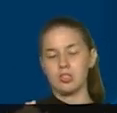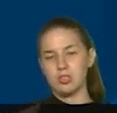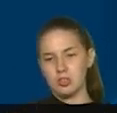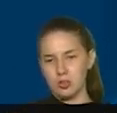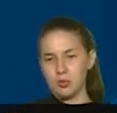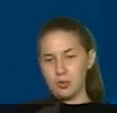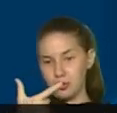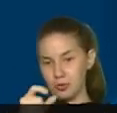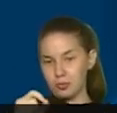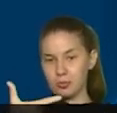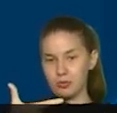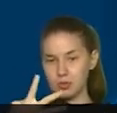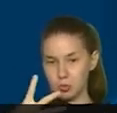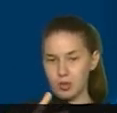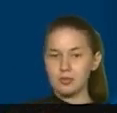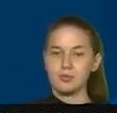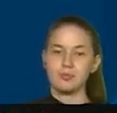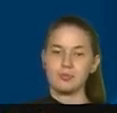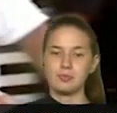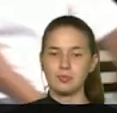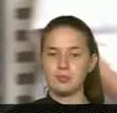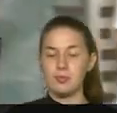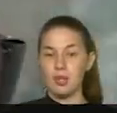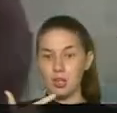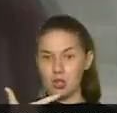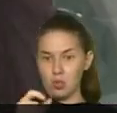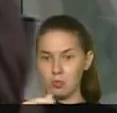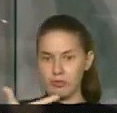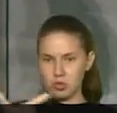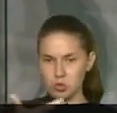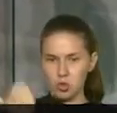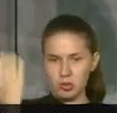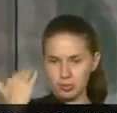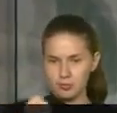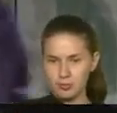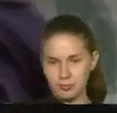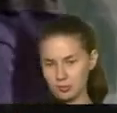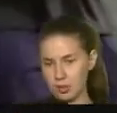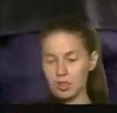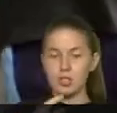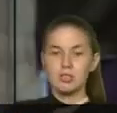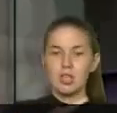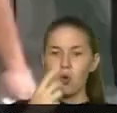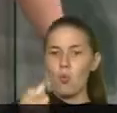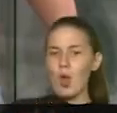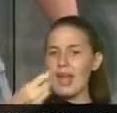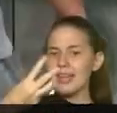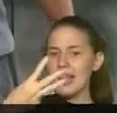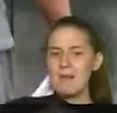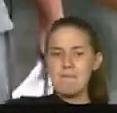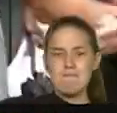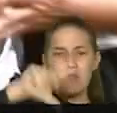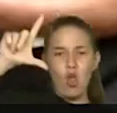16 de janeiro de 2024. Em 2022, o Enem teve quase 3 milhões e meio